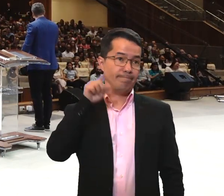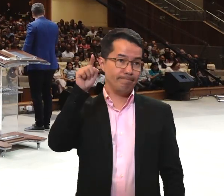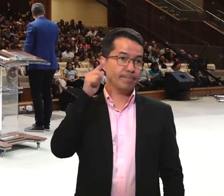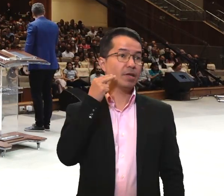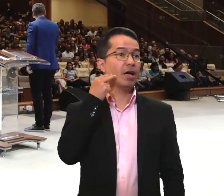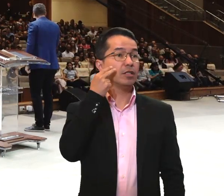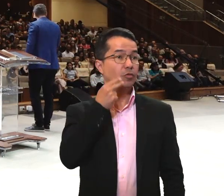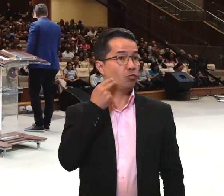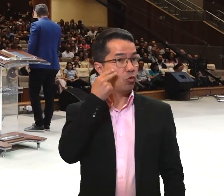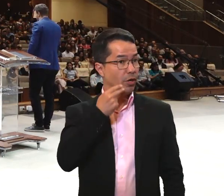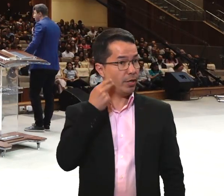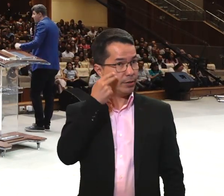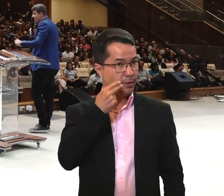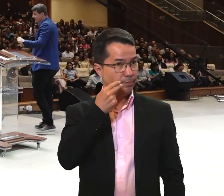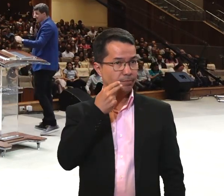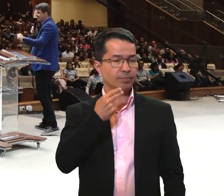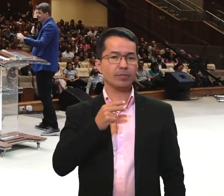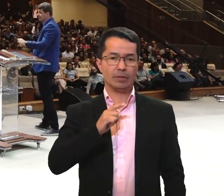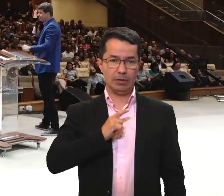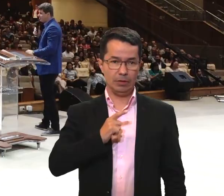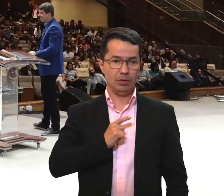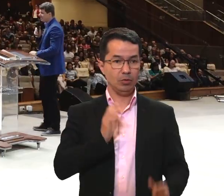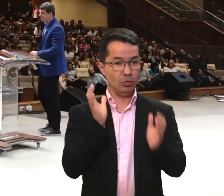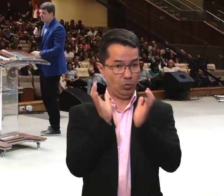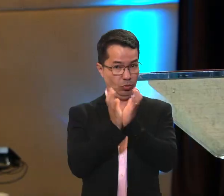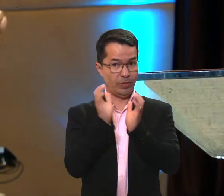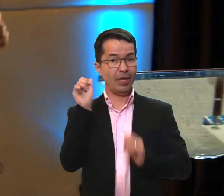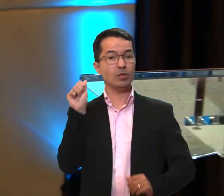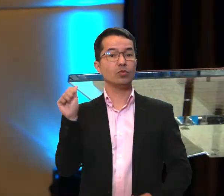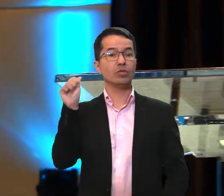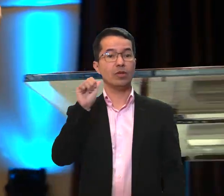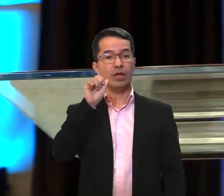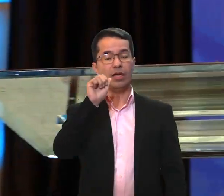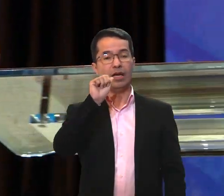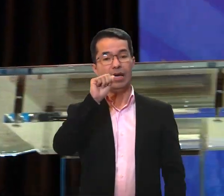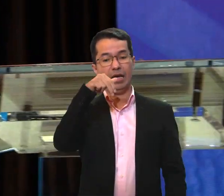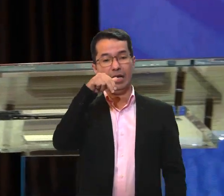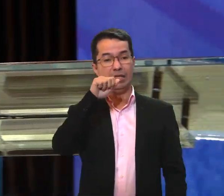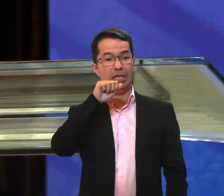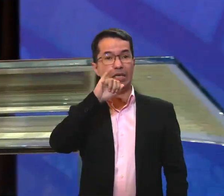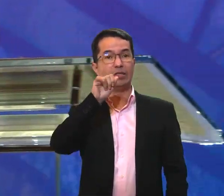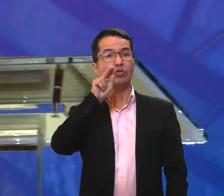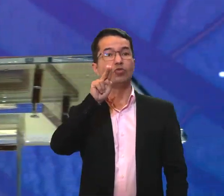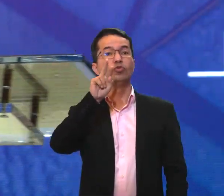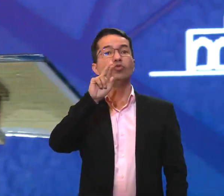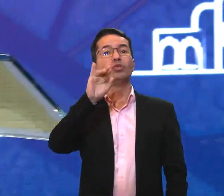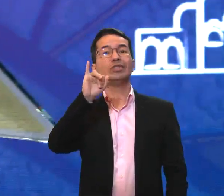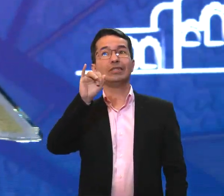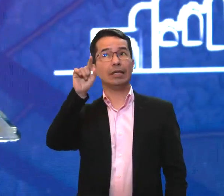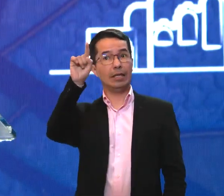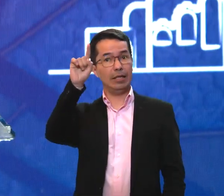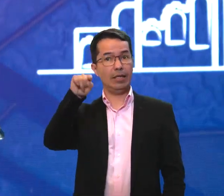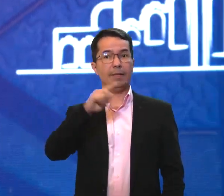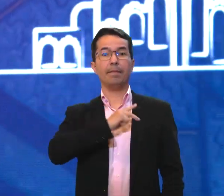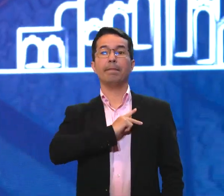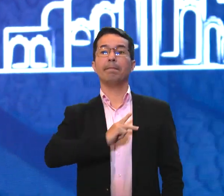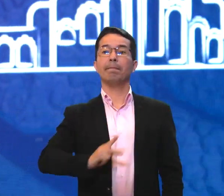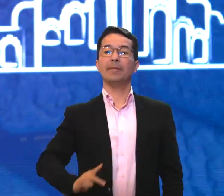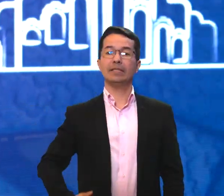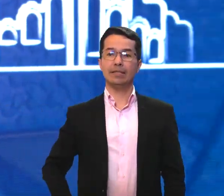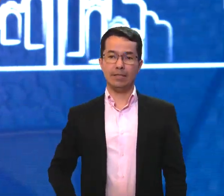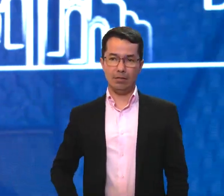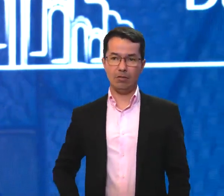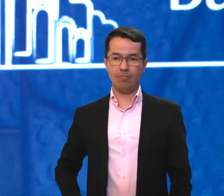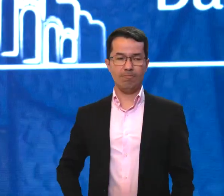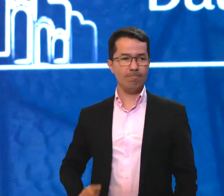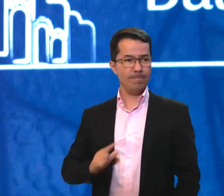Tá? A Anajure é uma organização de juristas e advogados, e ela é presidente dessa organização, que